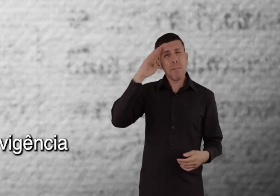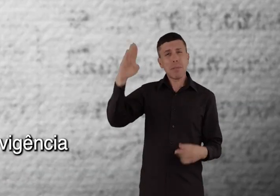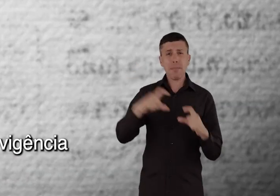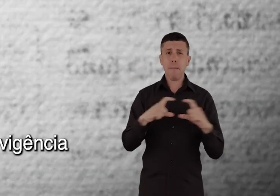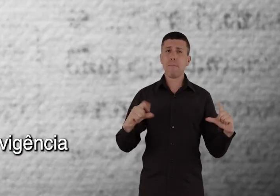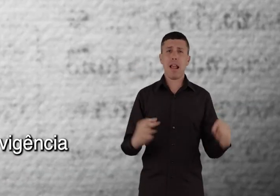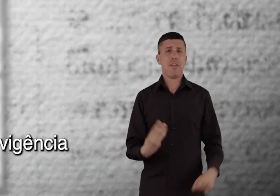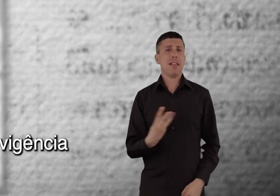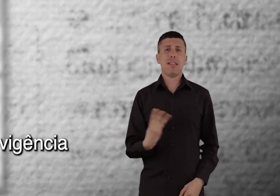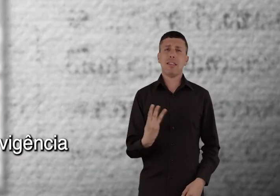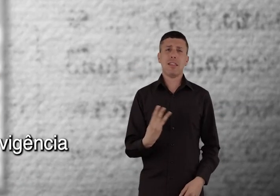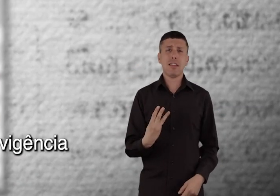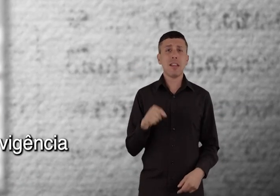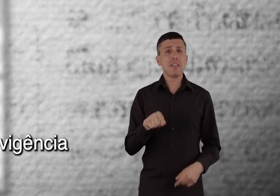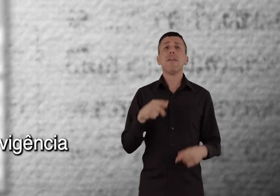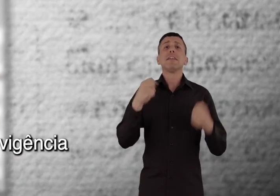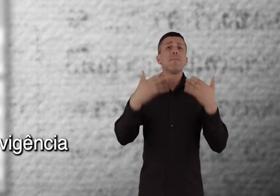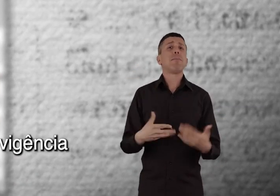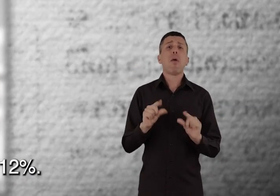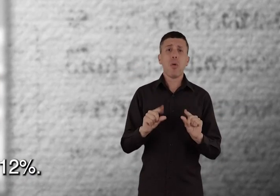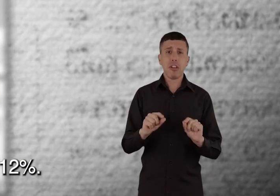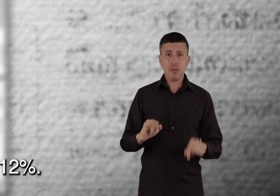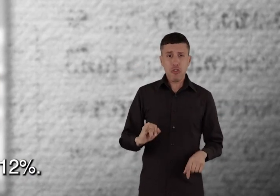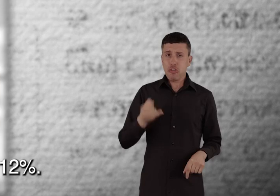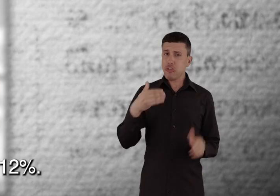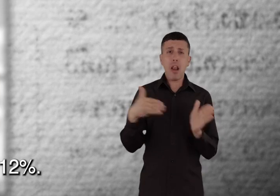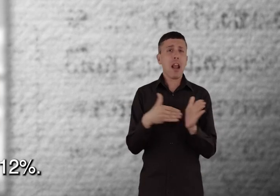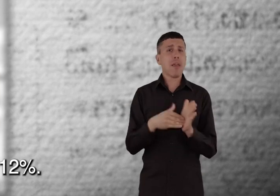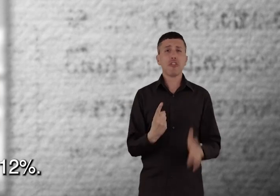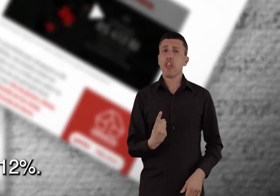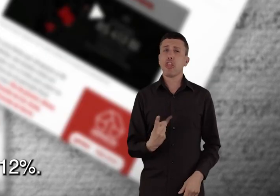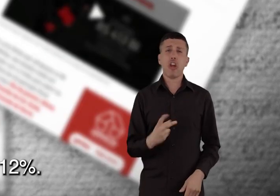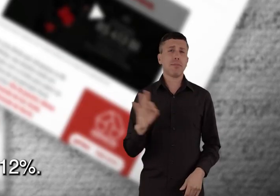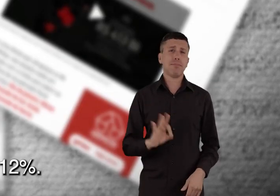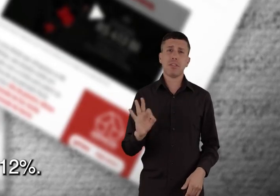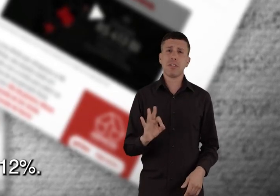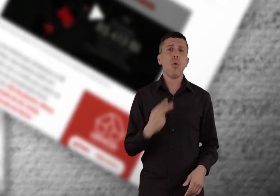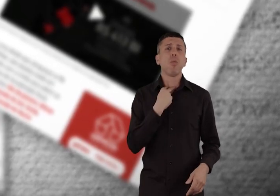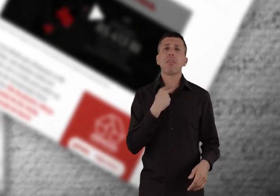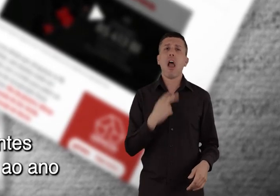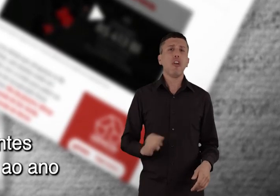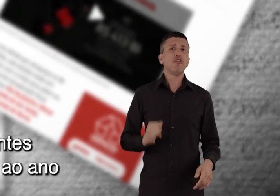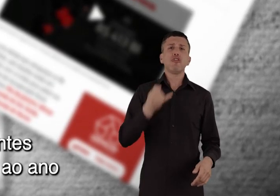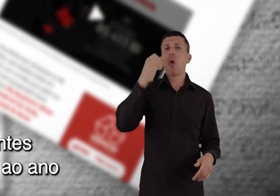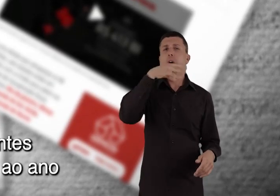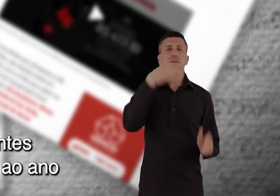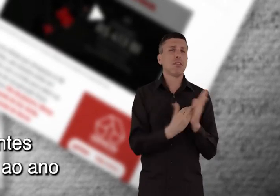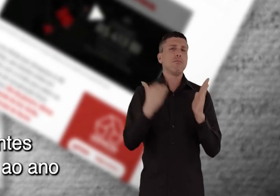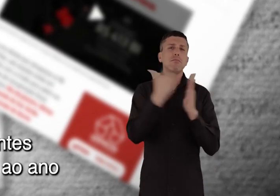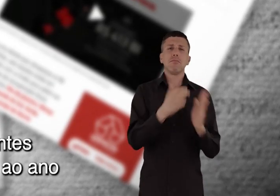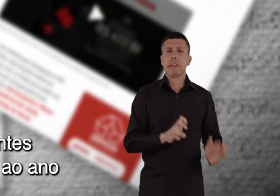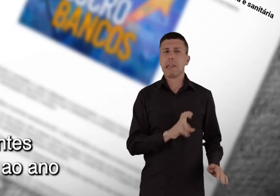A começar pela vigência do parágrafo 3º, que limita os juros em 12%, e não